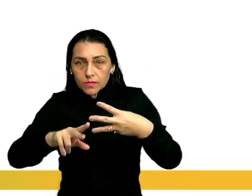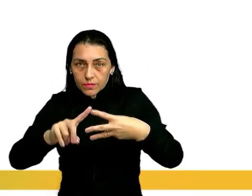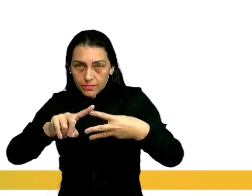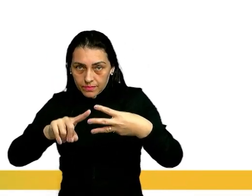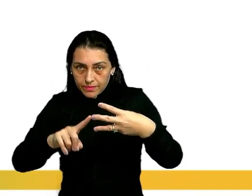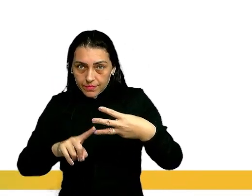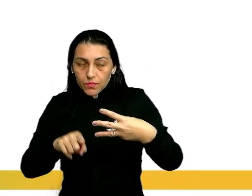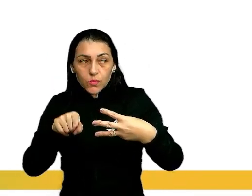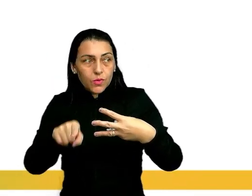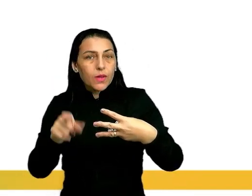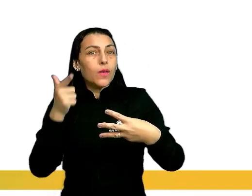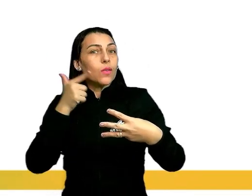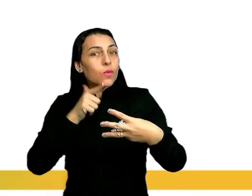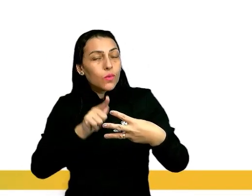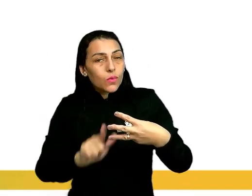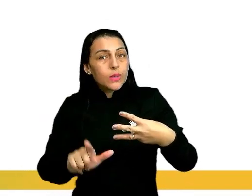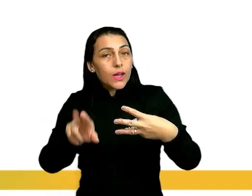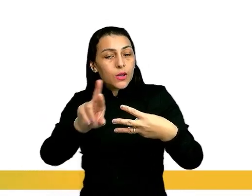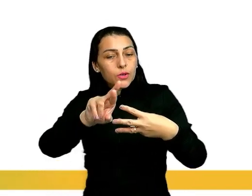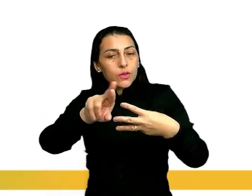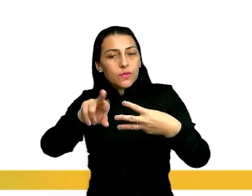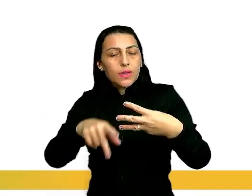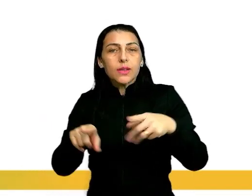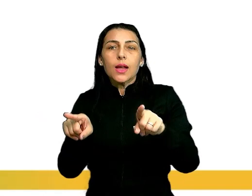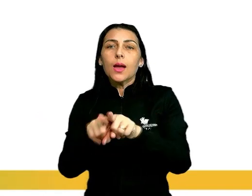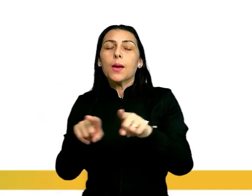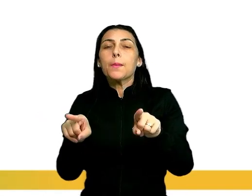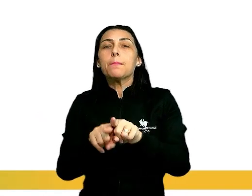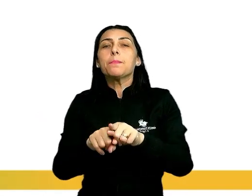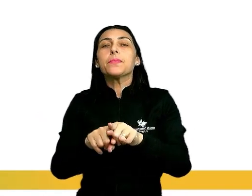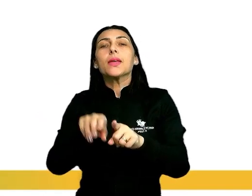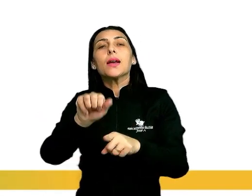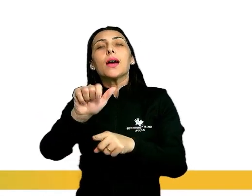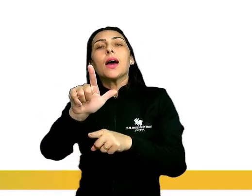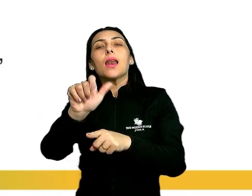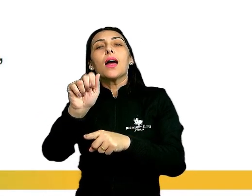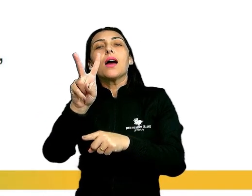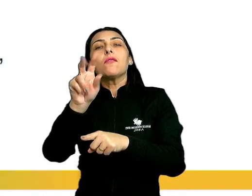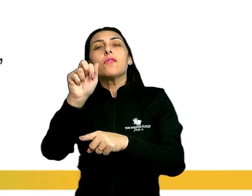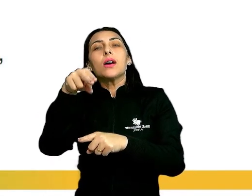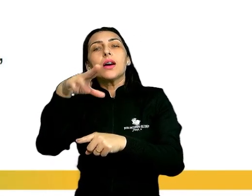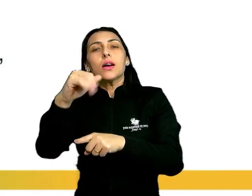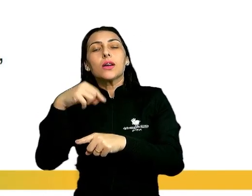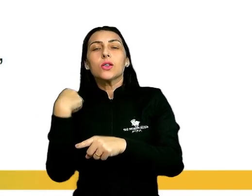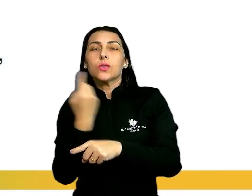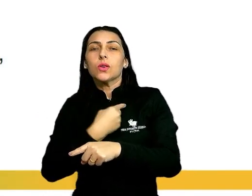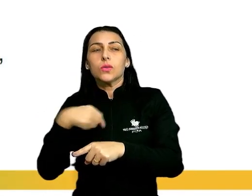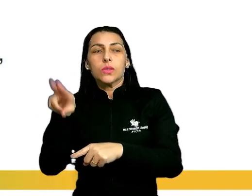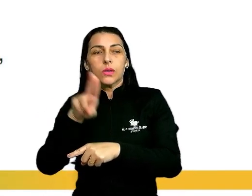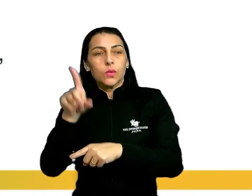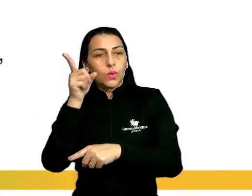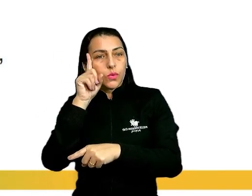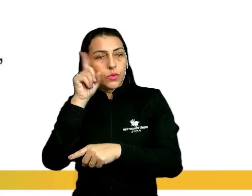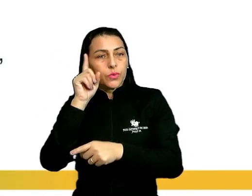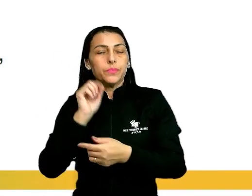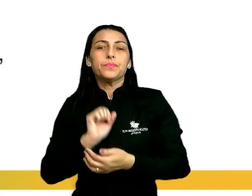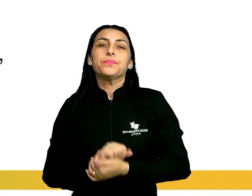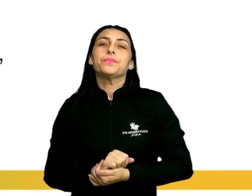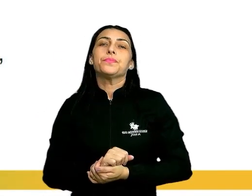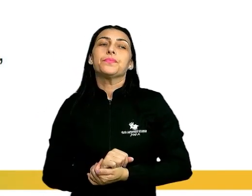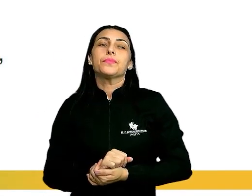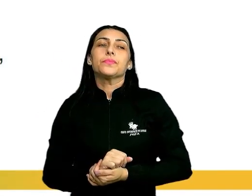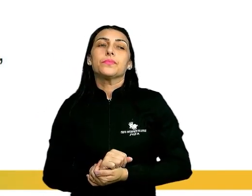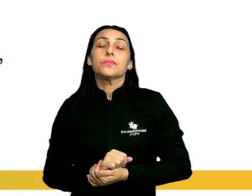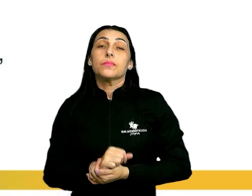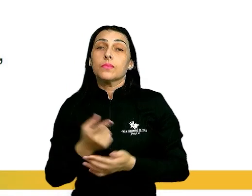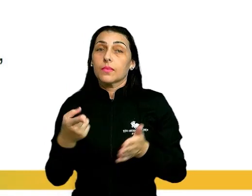três você vai conseguir diferenciar Então os tipos de alavancas que nós utilizamos no nosso dia a dia vamos